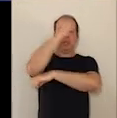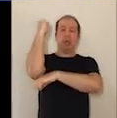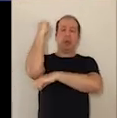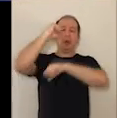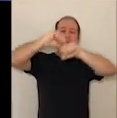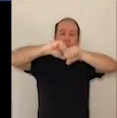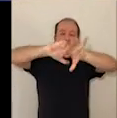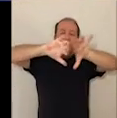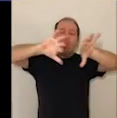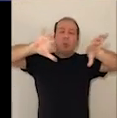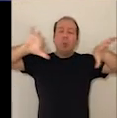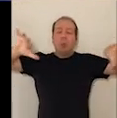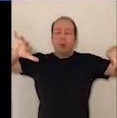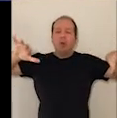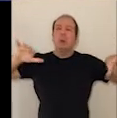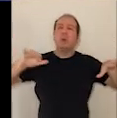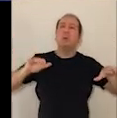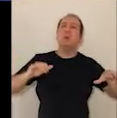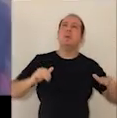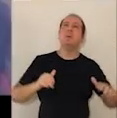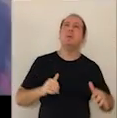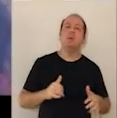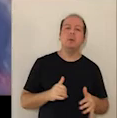e abre as cortinas com força.